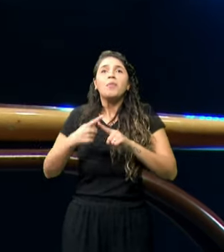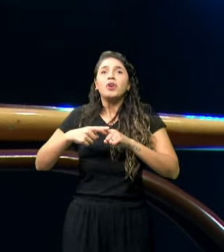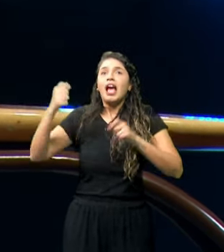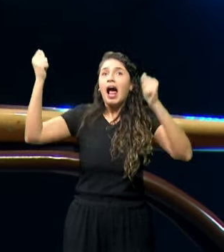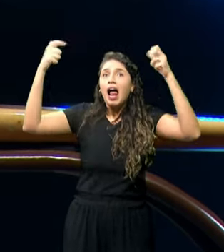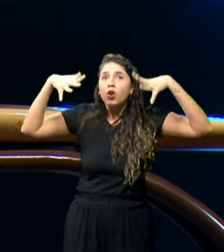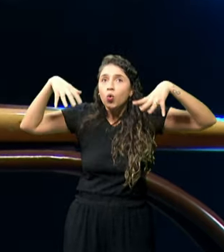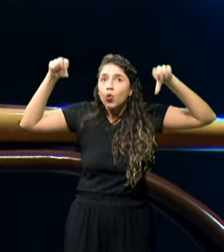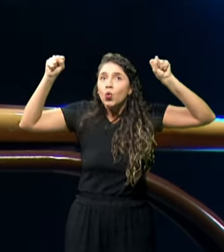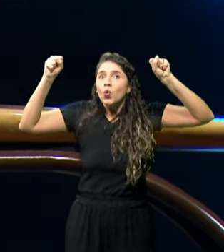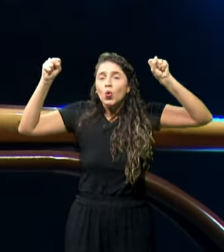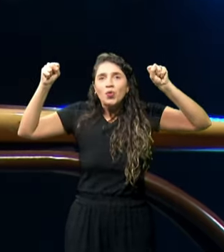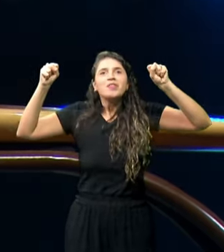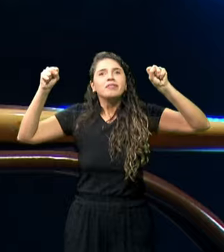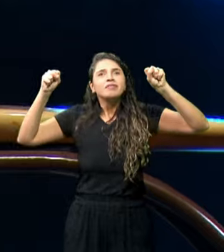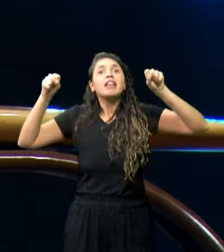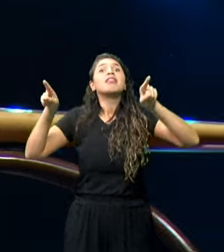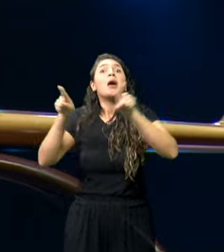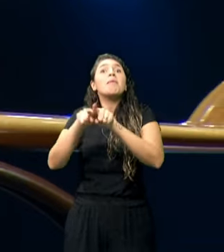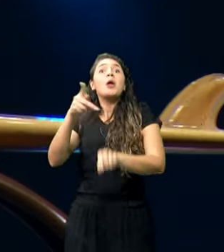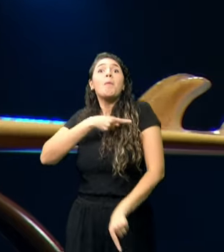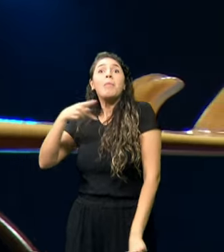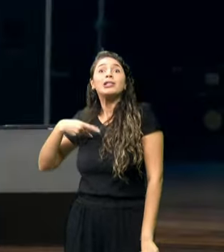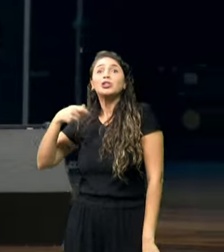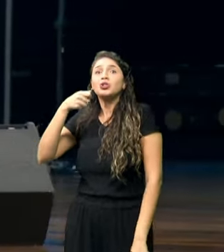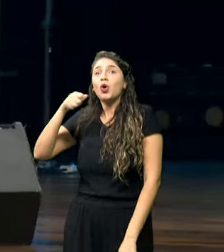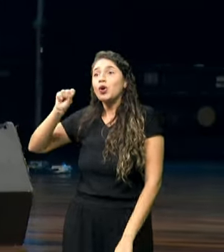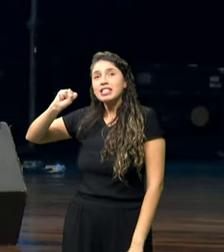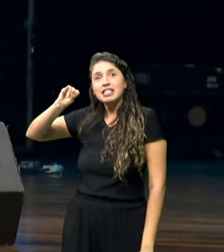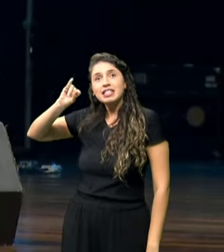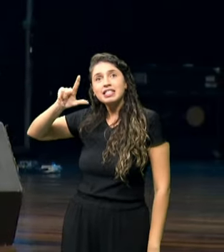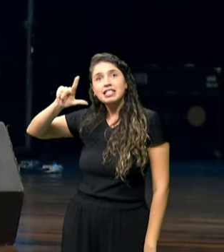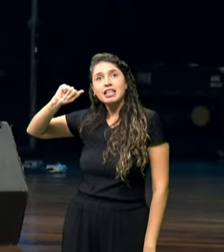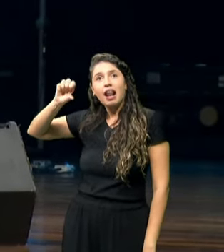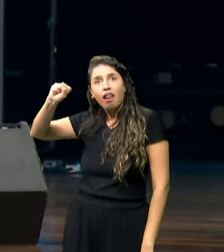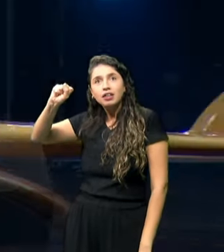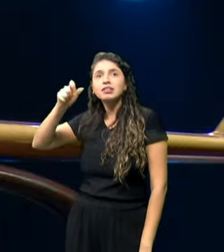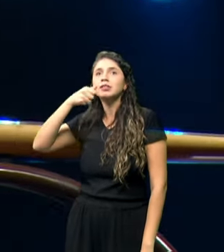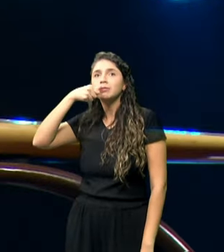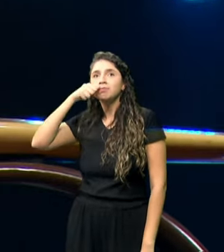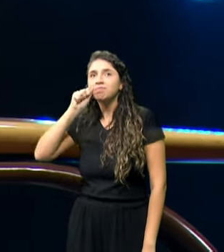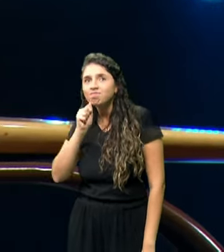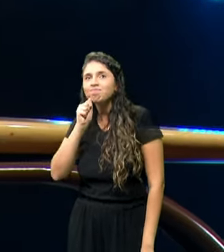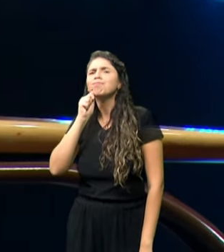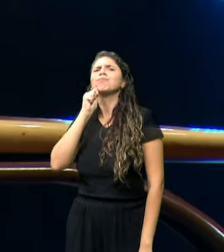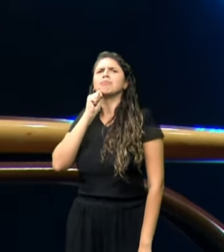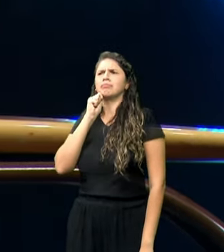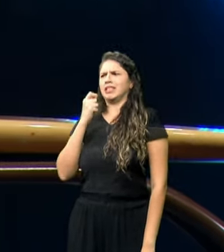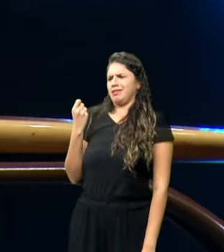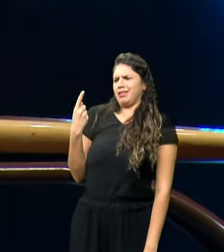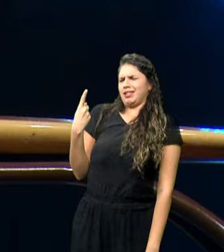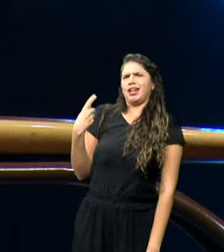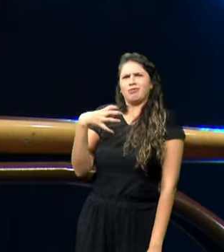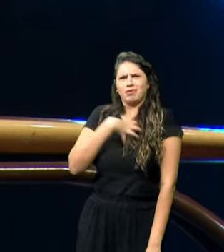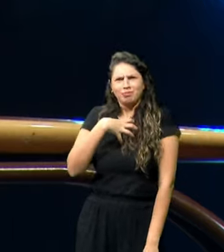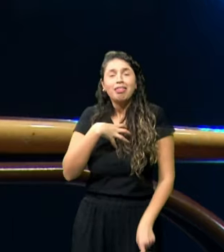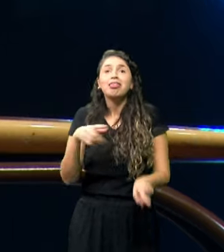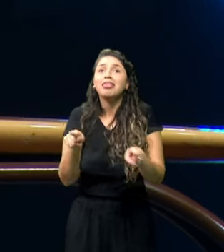nesse tempo o pastor Silas estranhou, falou: que papo que é esse, que pessoal que é esse? Até que nós viemos a nos